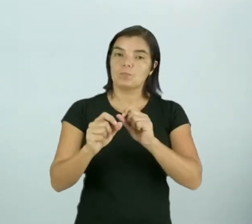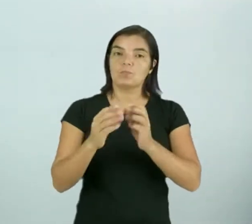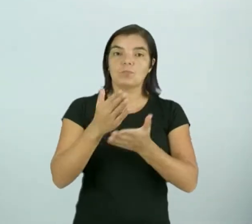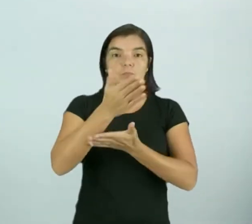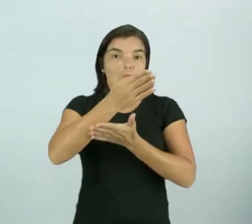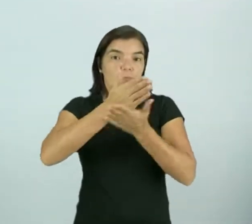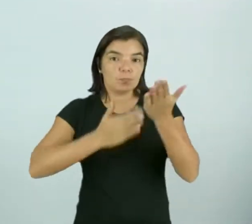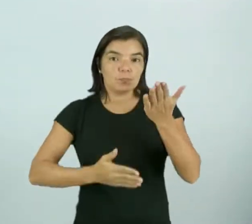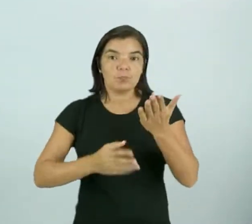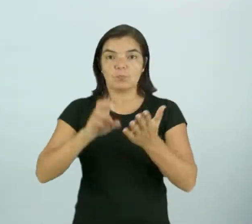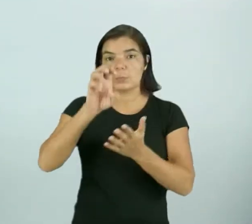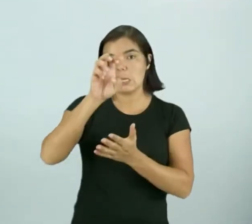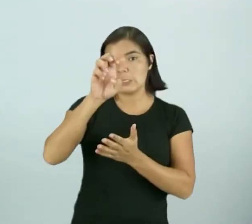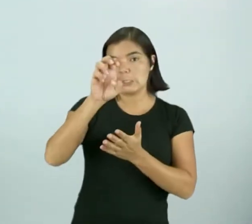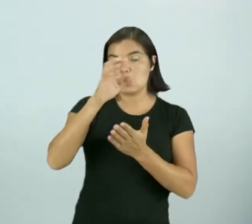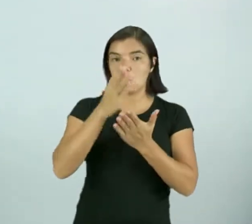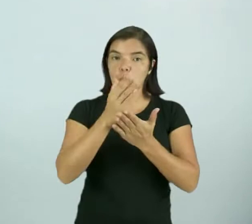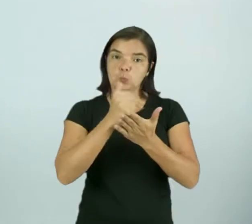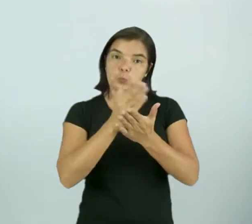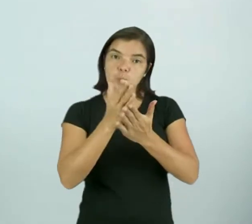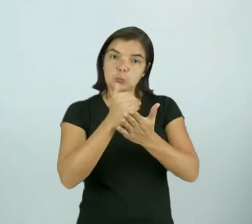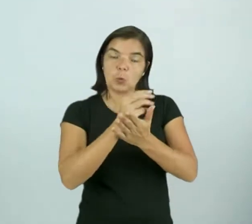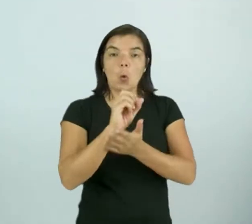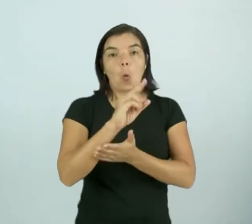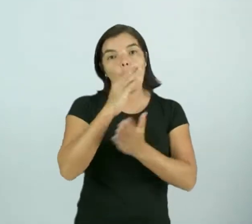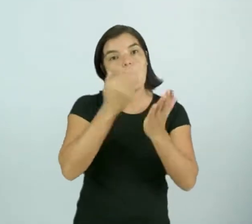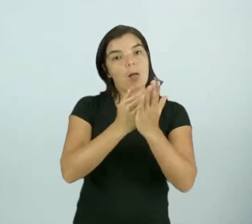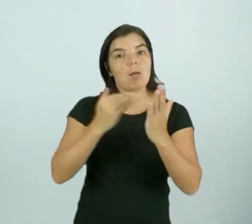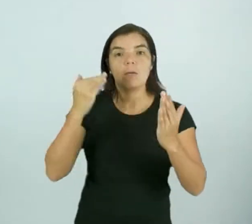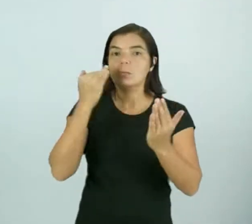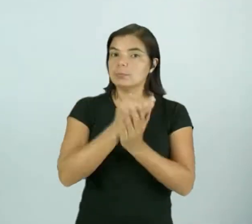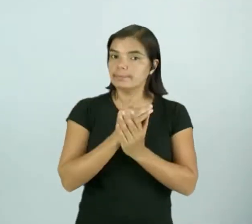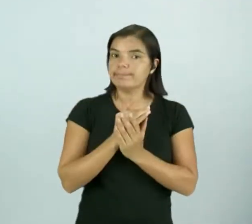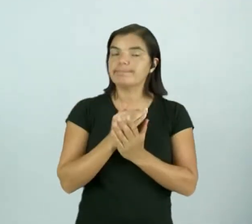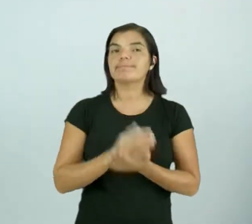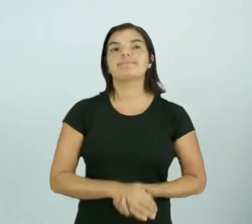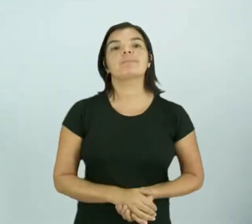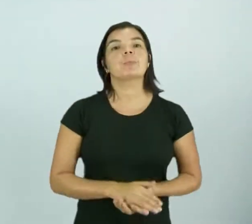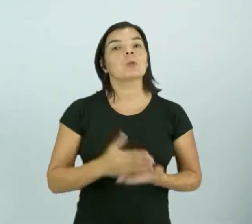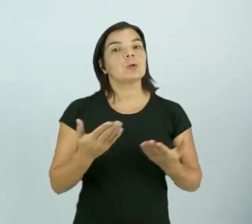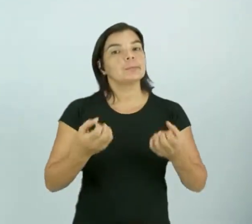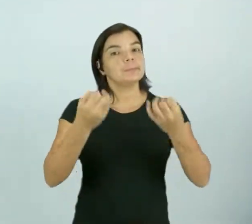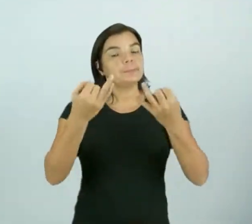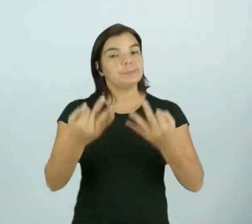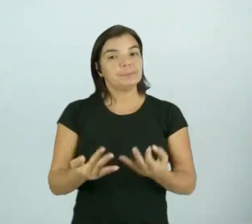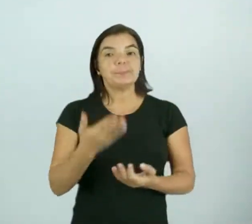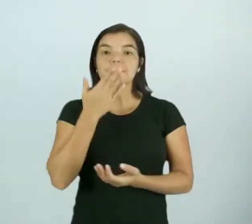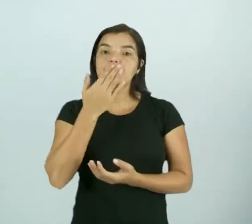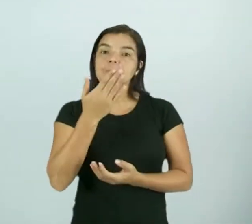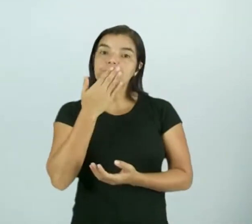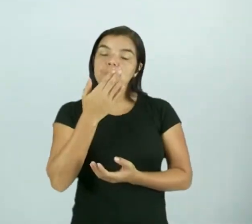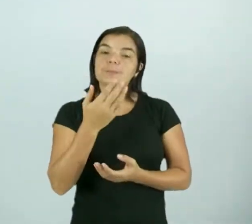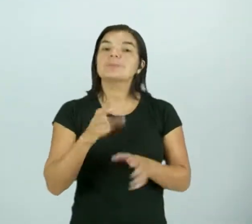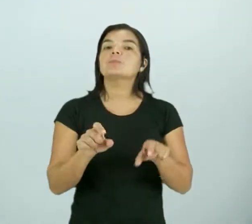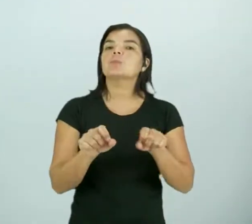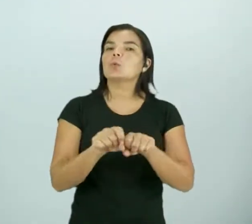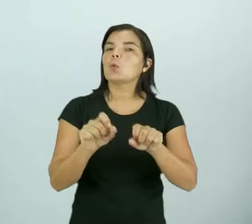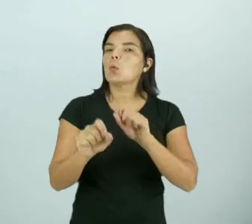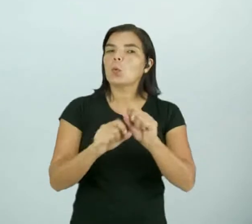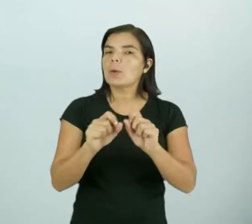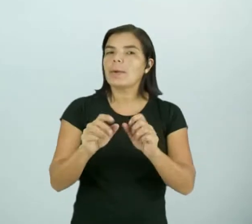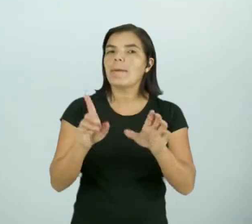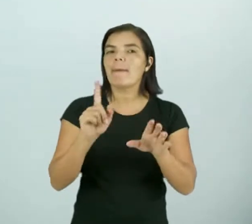corpo desse animal em 5 partes ou em até mais, tá? E quando eu falo desses tipos de organismos, ambos